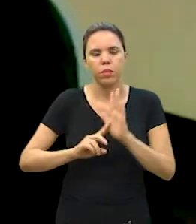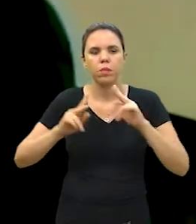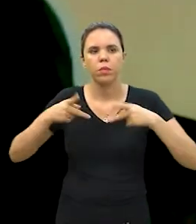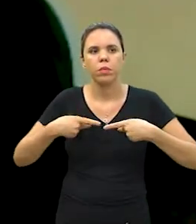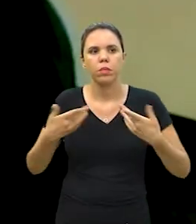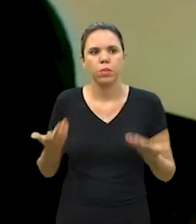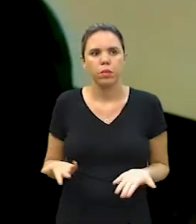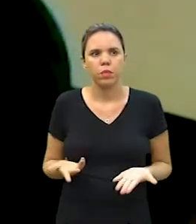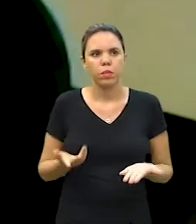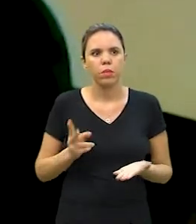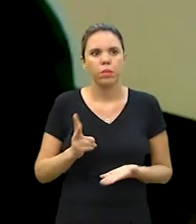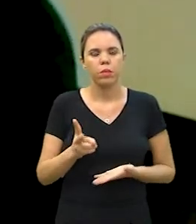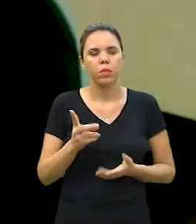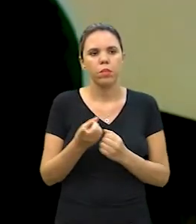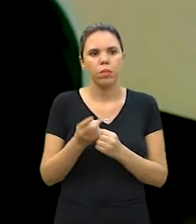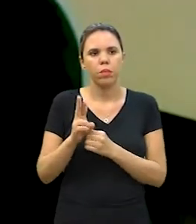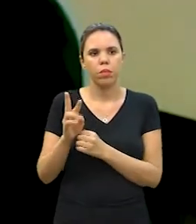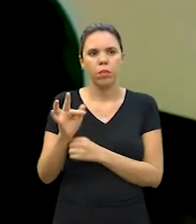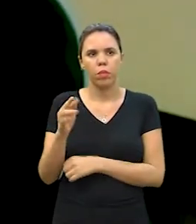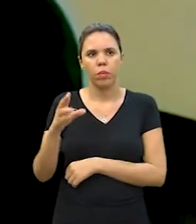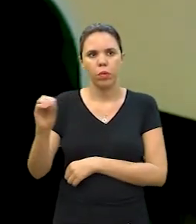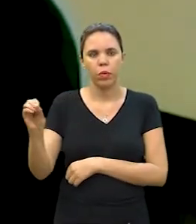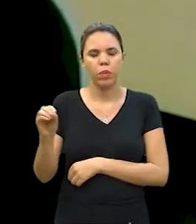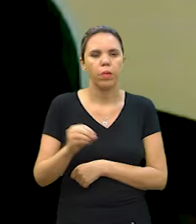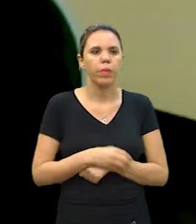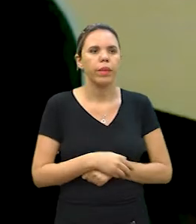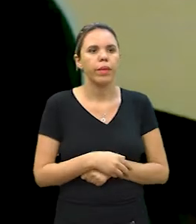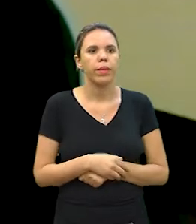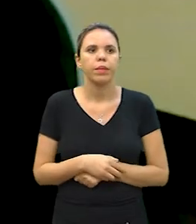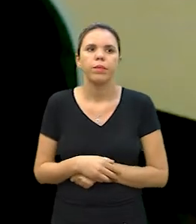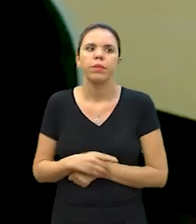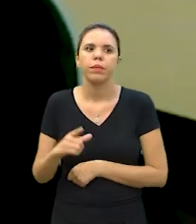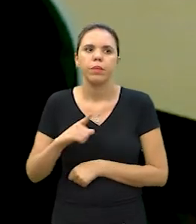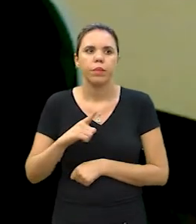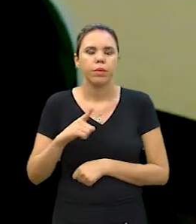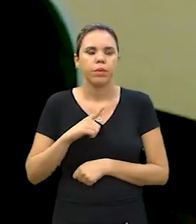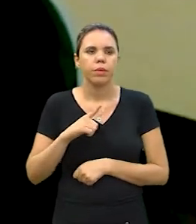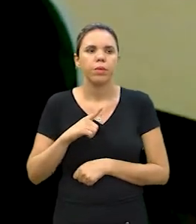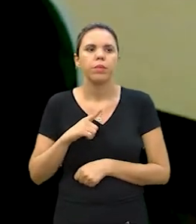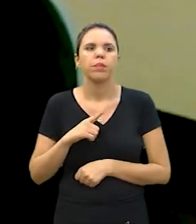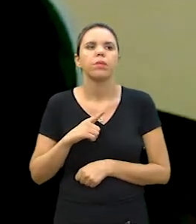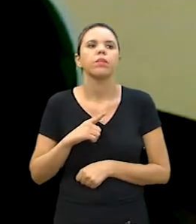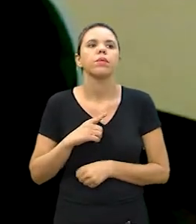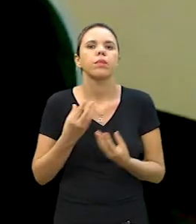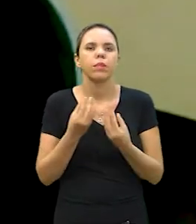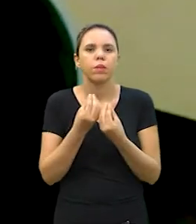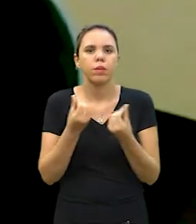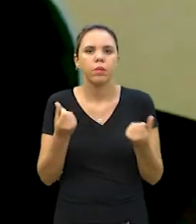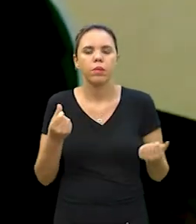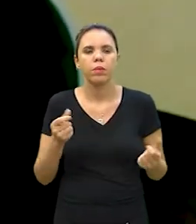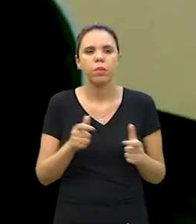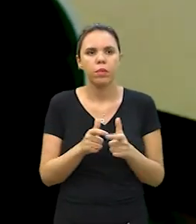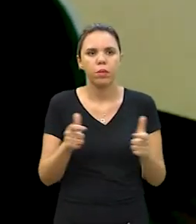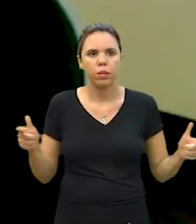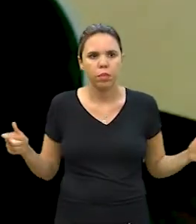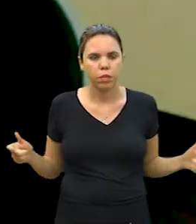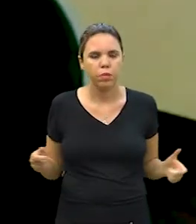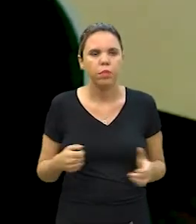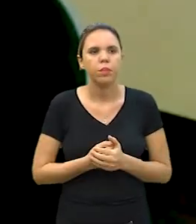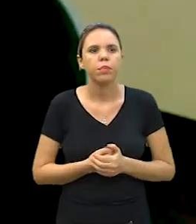Direitos Humanos, é conduzida pelo Dr. Fernando José da Costa, tem uma sensibilidade muito grande